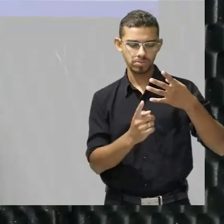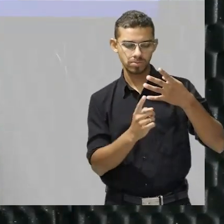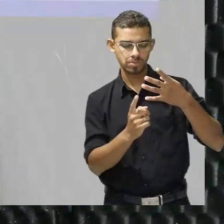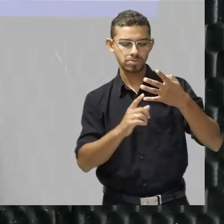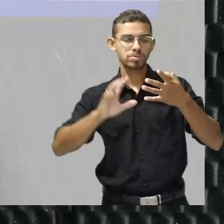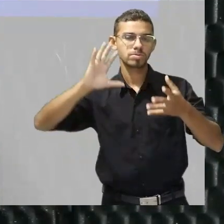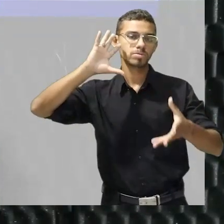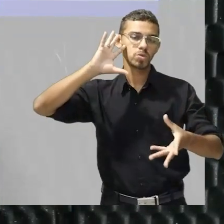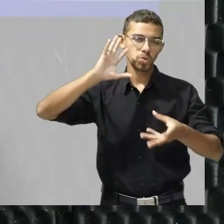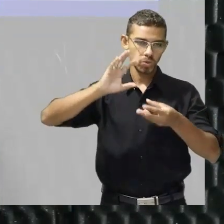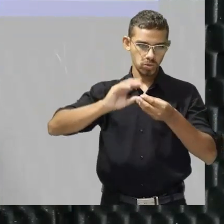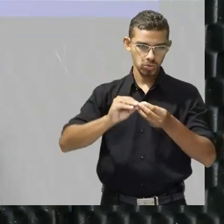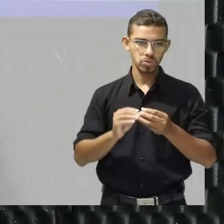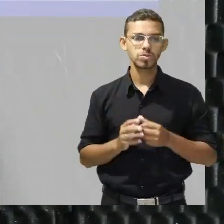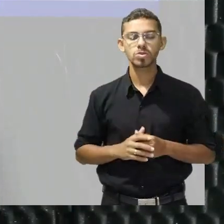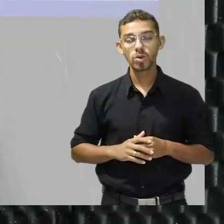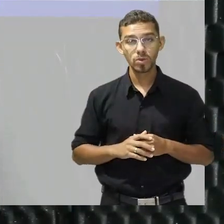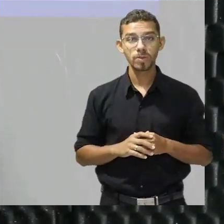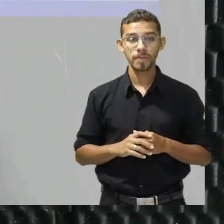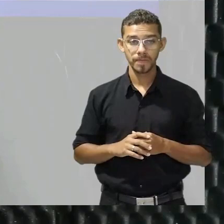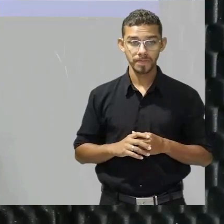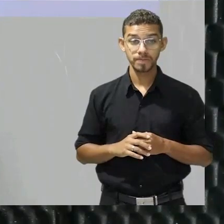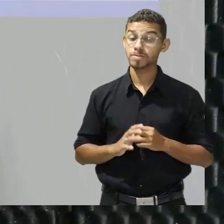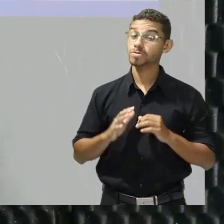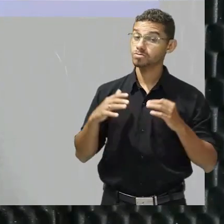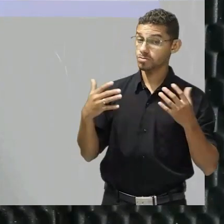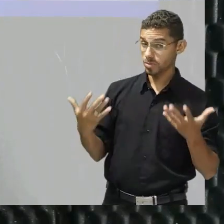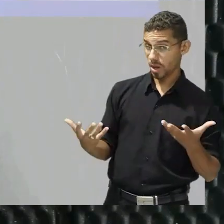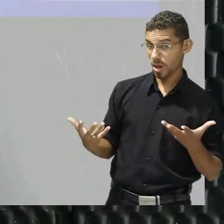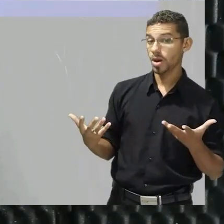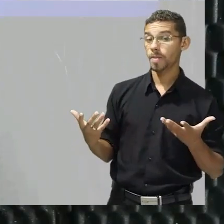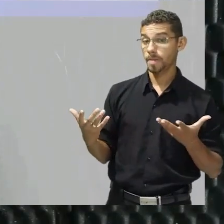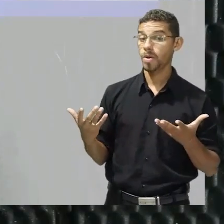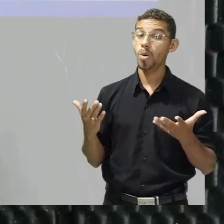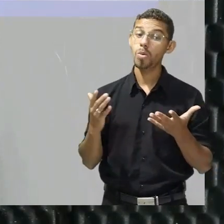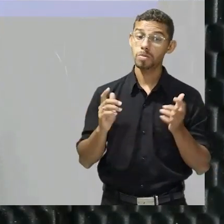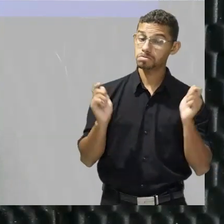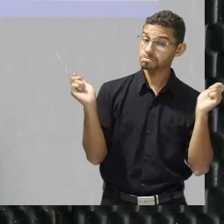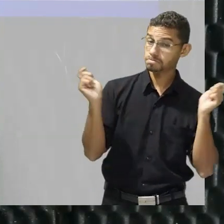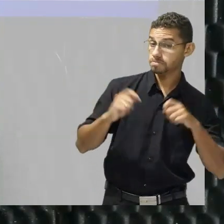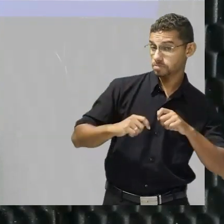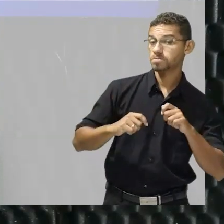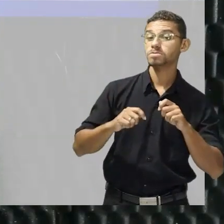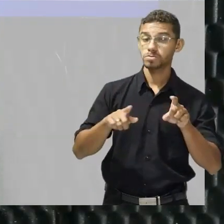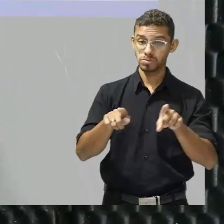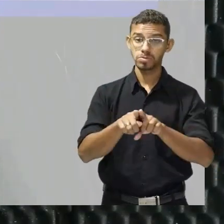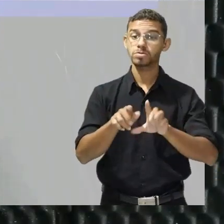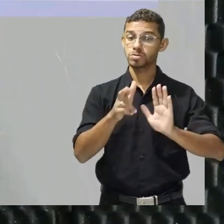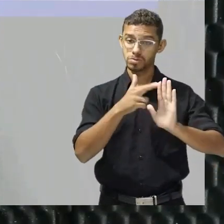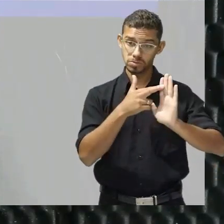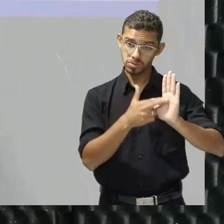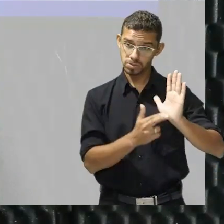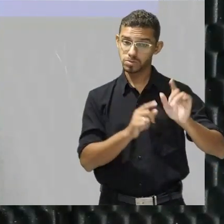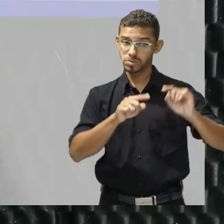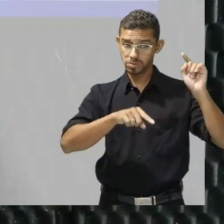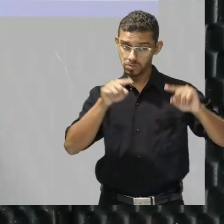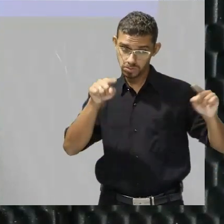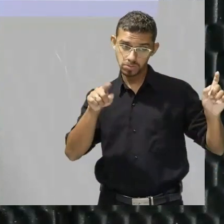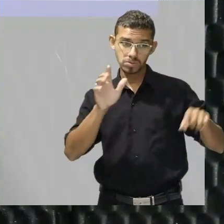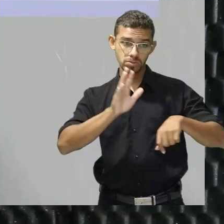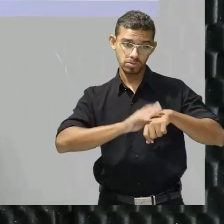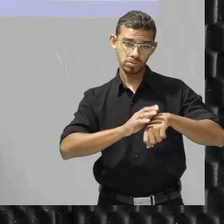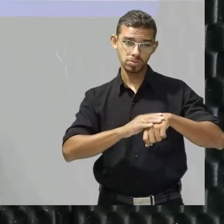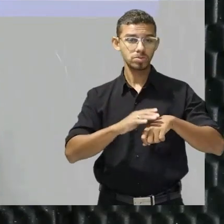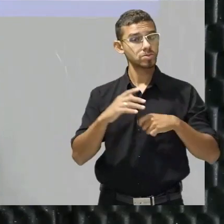concluir Qual foi a conclusão dessa forma medidas são necessárias para alterar a